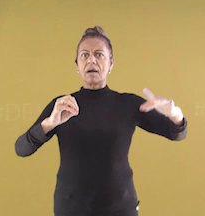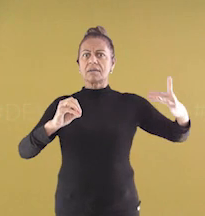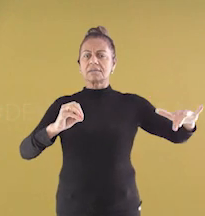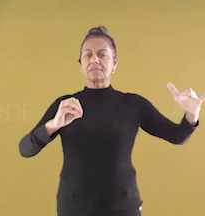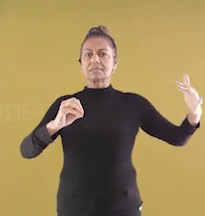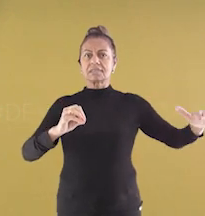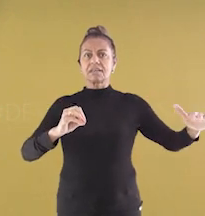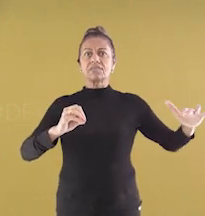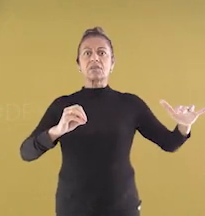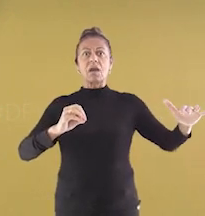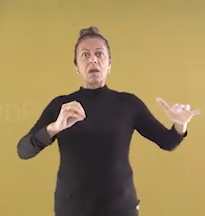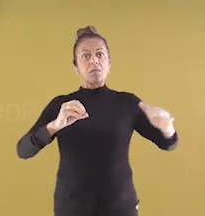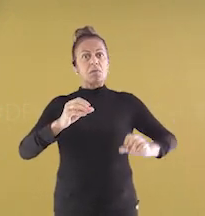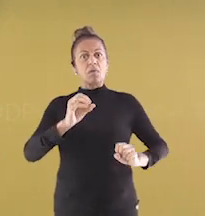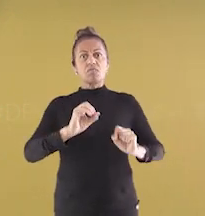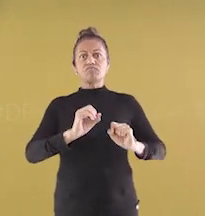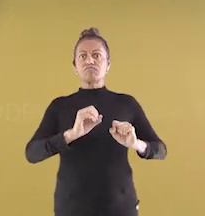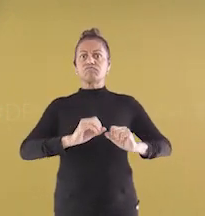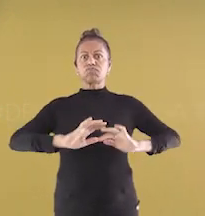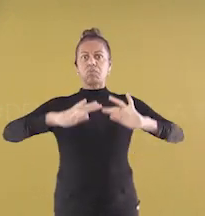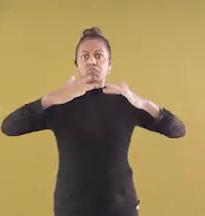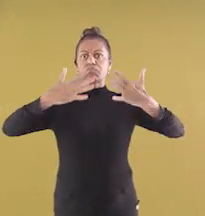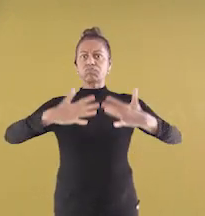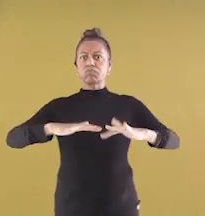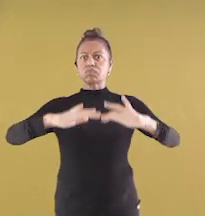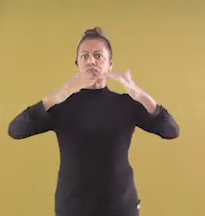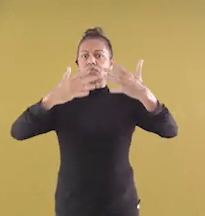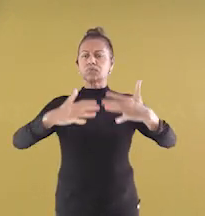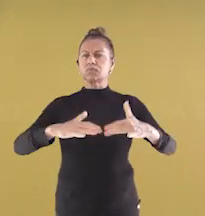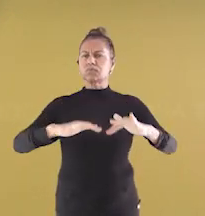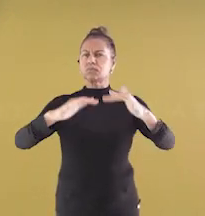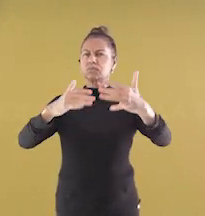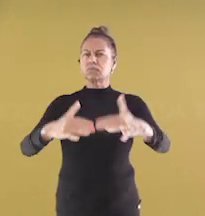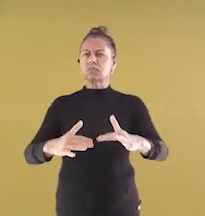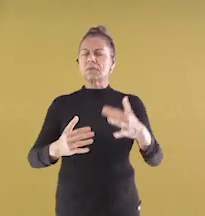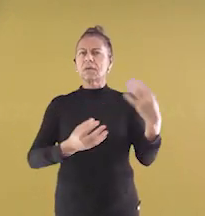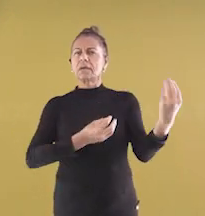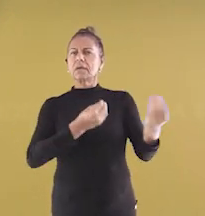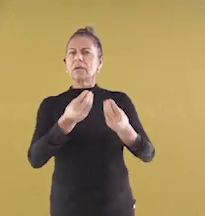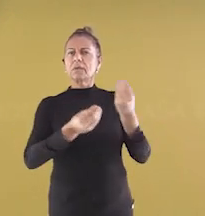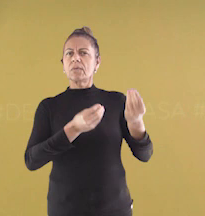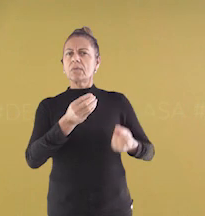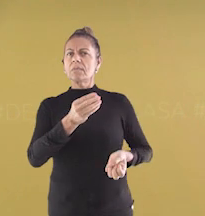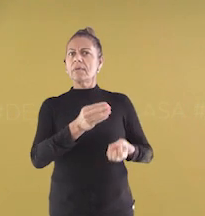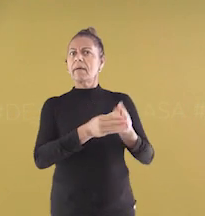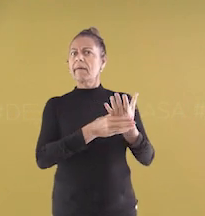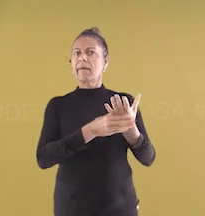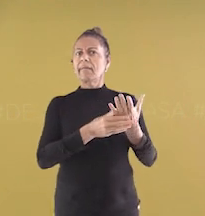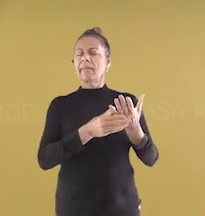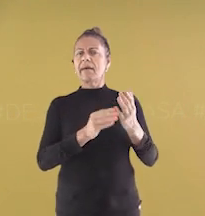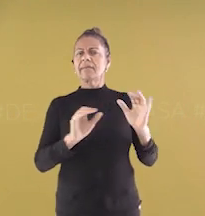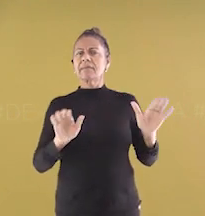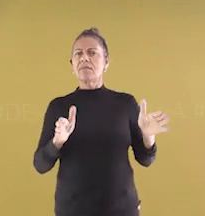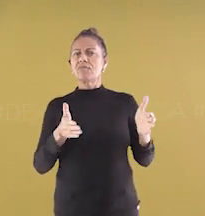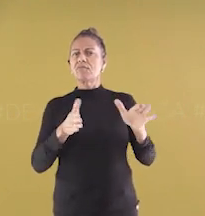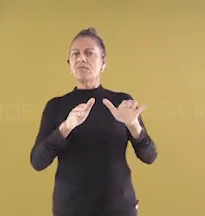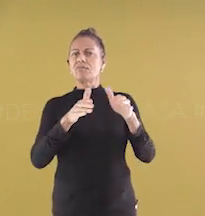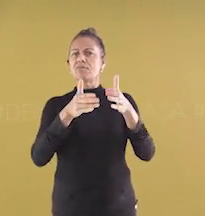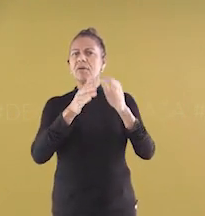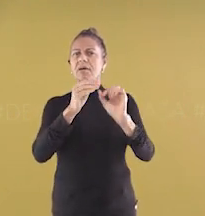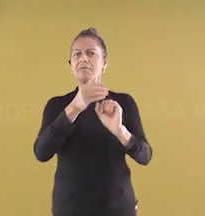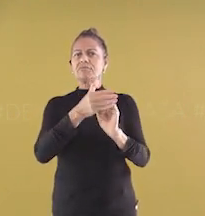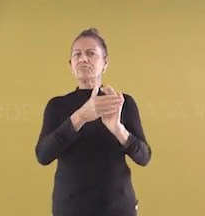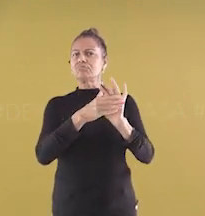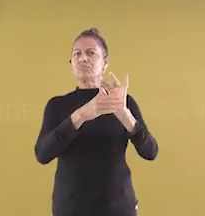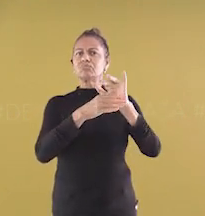hoje é de, além de responder essa pergunta, fazer um experimento muito divertido e bem legal para você fazer